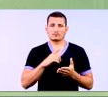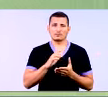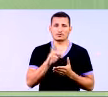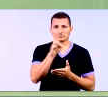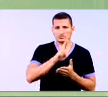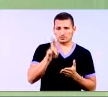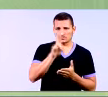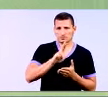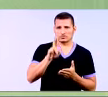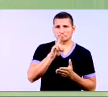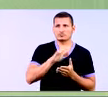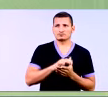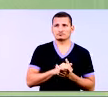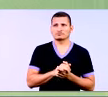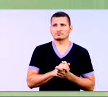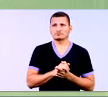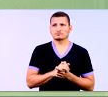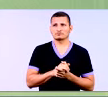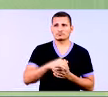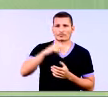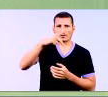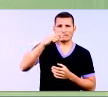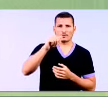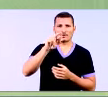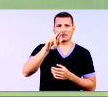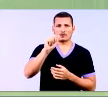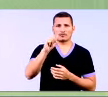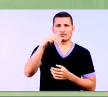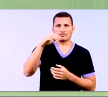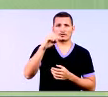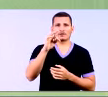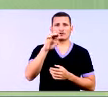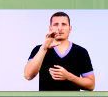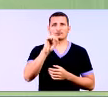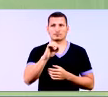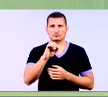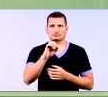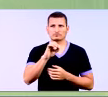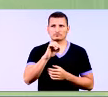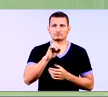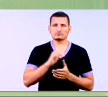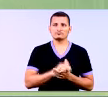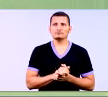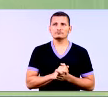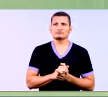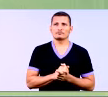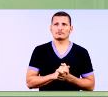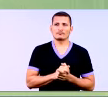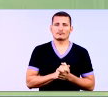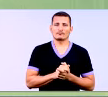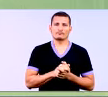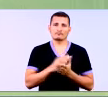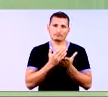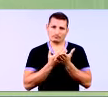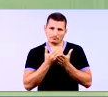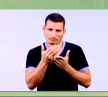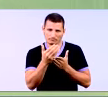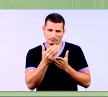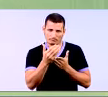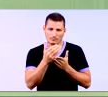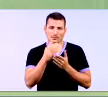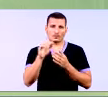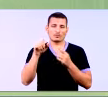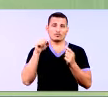apenas o parâmetro é mais subjetivo, né? A partir de hoje a gente vai falar de parâmetros